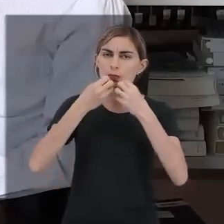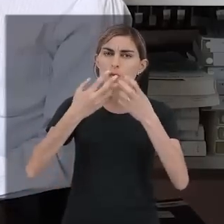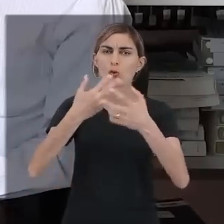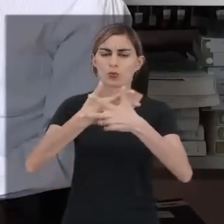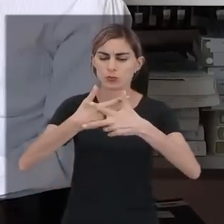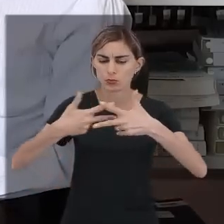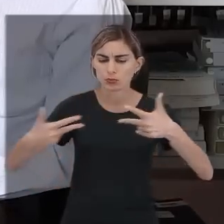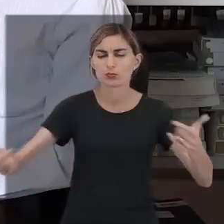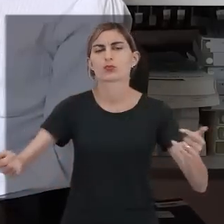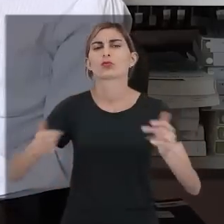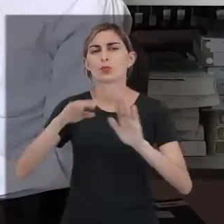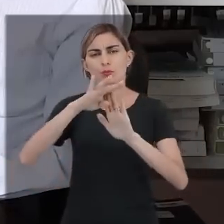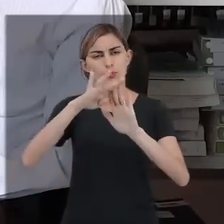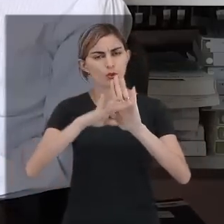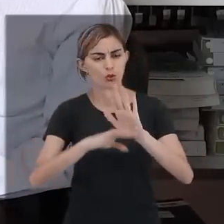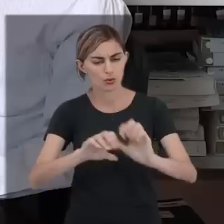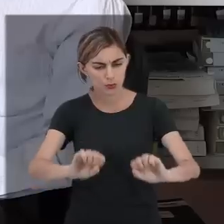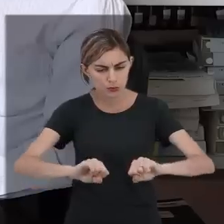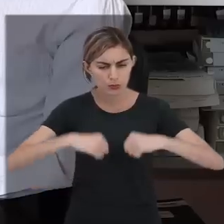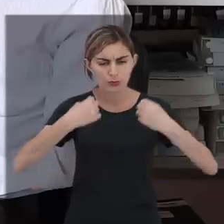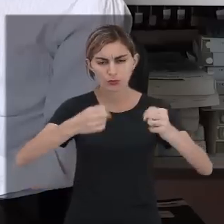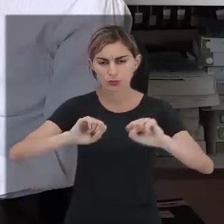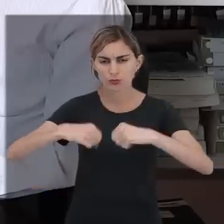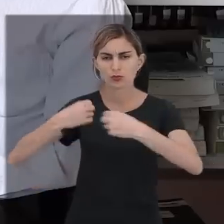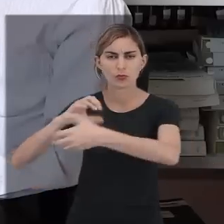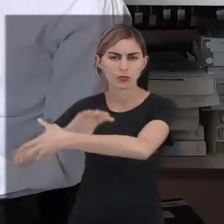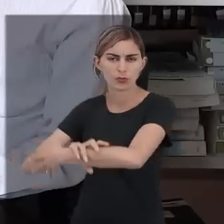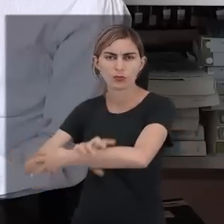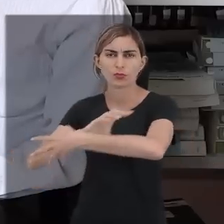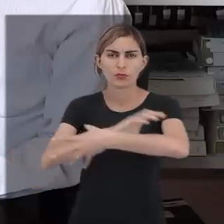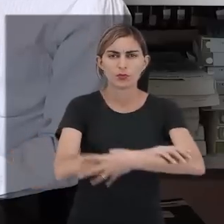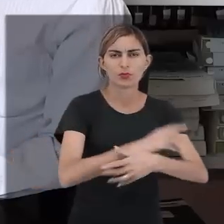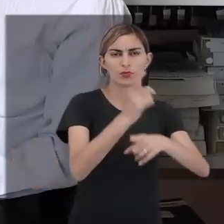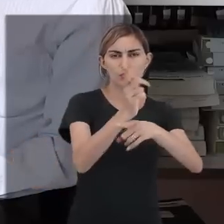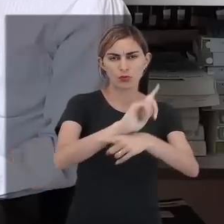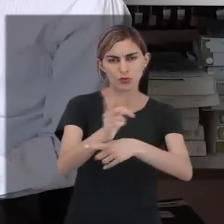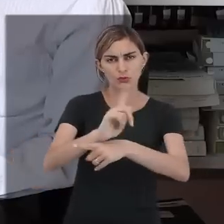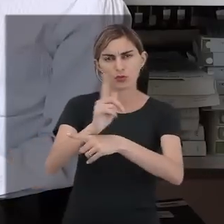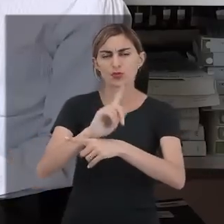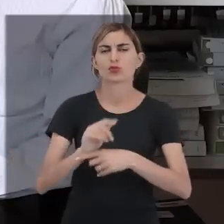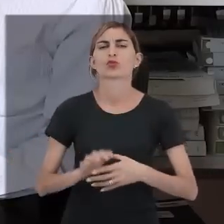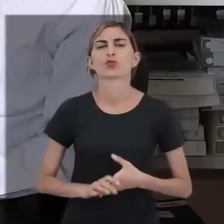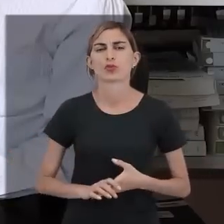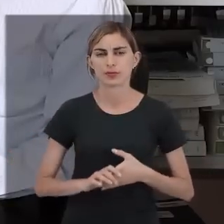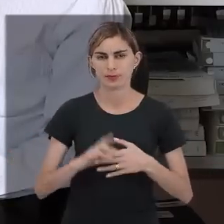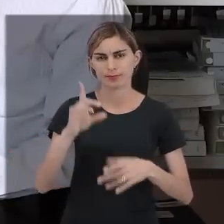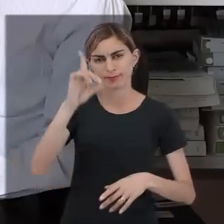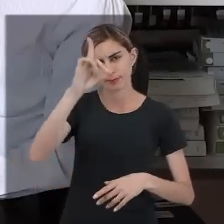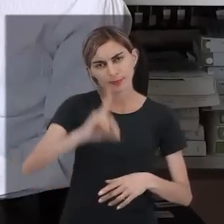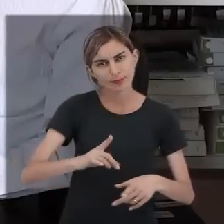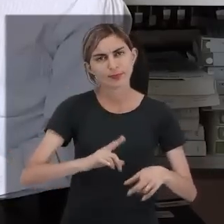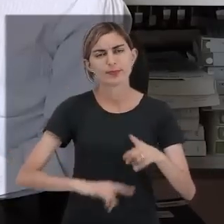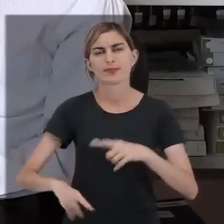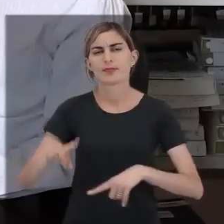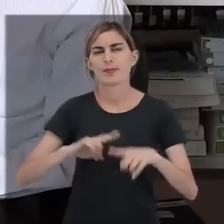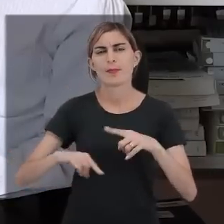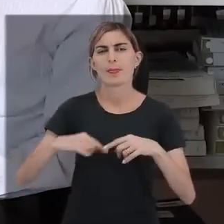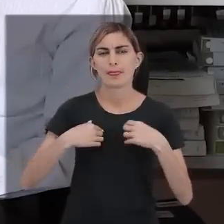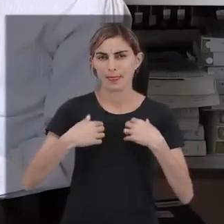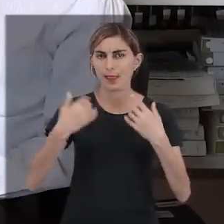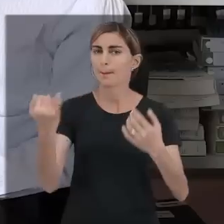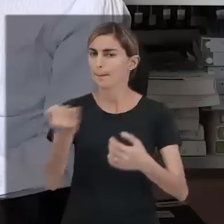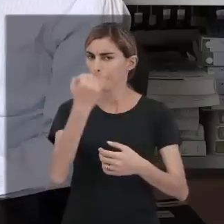é dar continuidade a todo o esforço dos colaboradores, do gestor, da alta direção. Né? Então, fica aqui